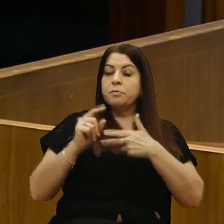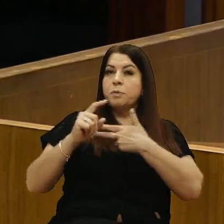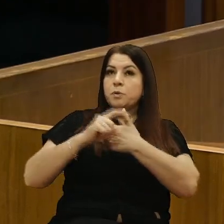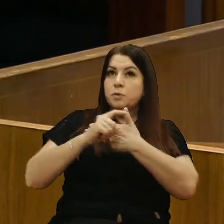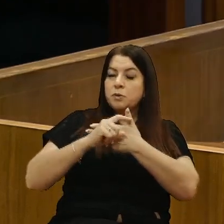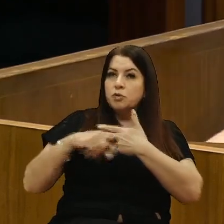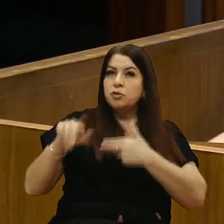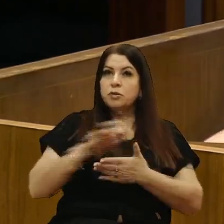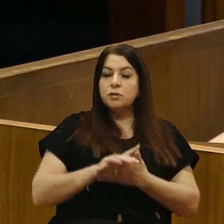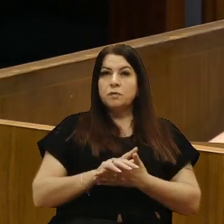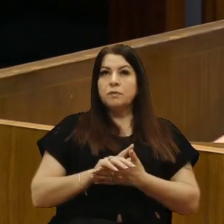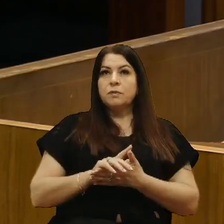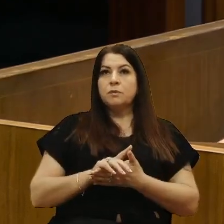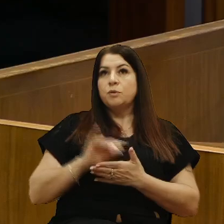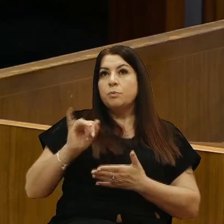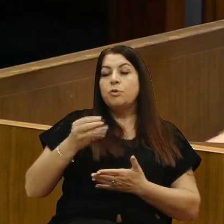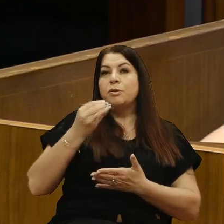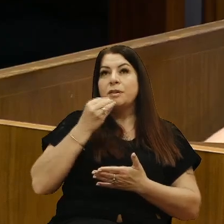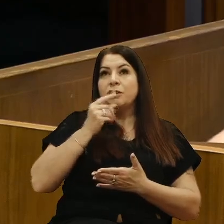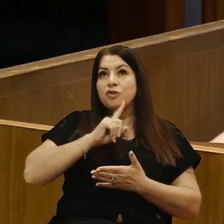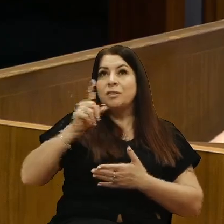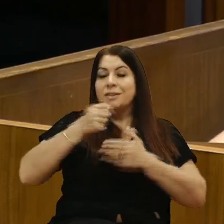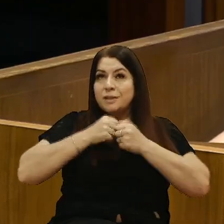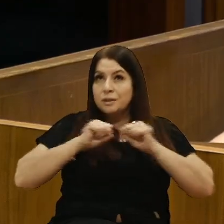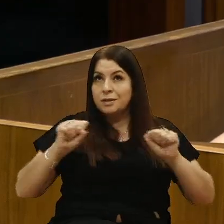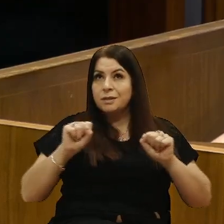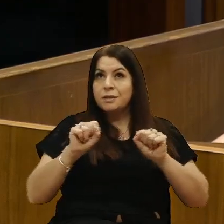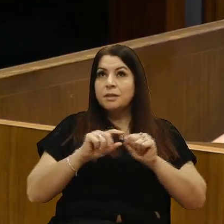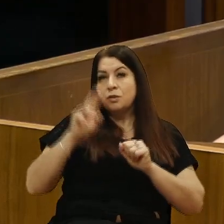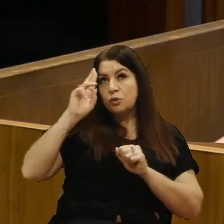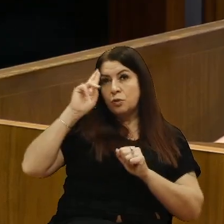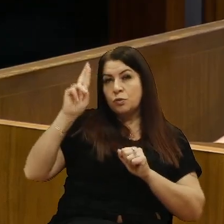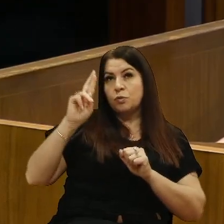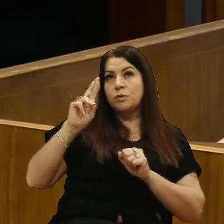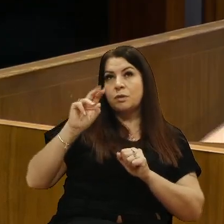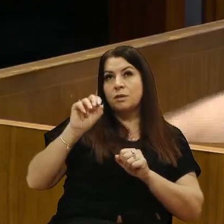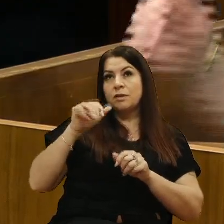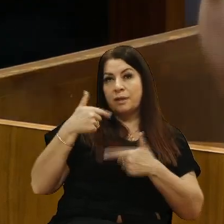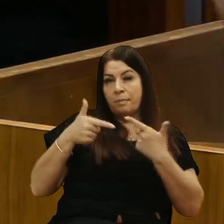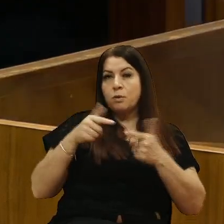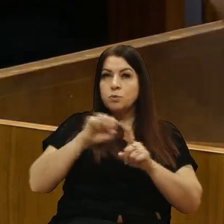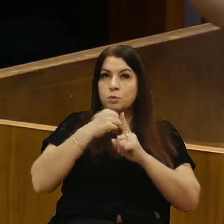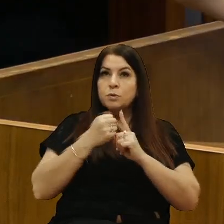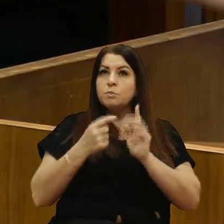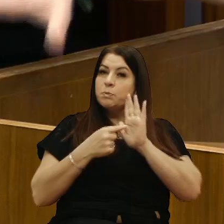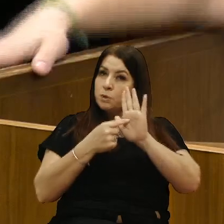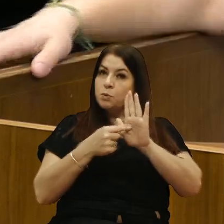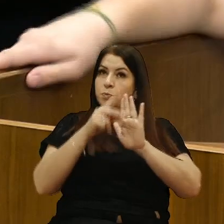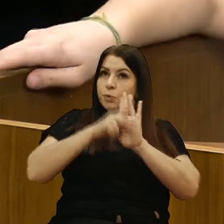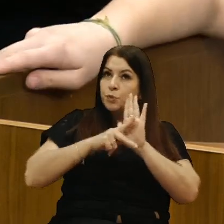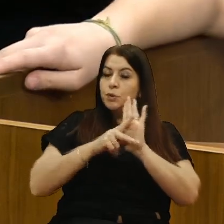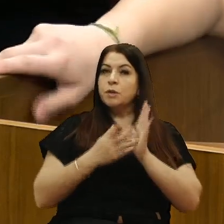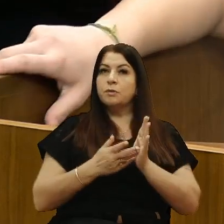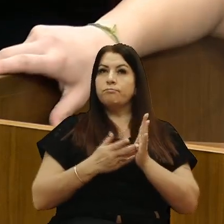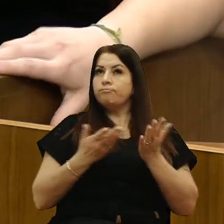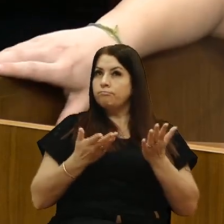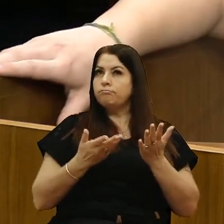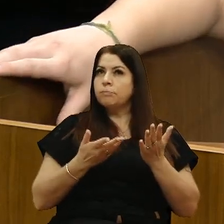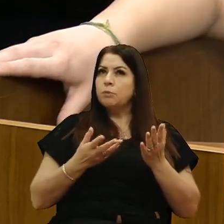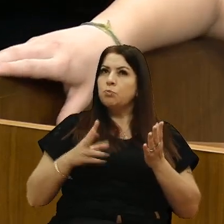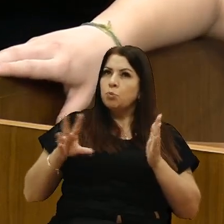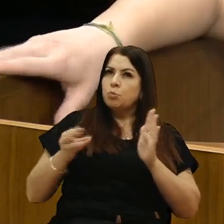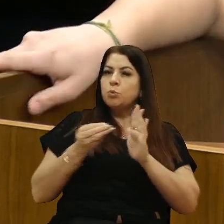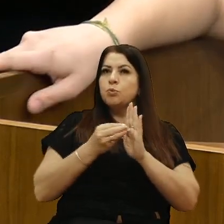Na oportunidade que tive de ir até a Secretaria, a diretora de Serviço Social me apresentou o projeto, que era um projeto muito encampado